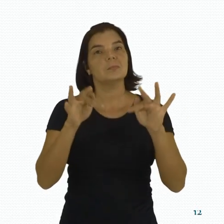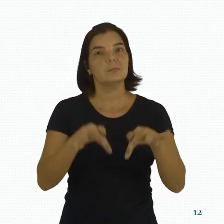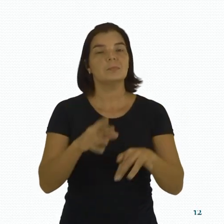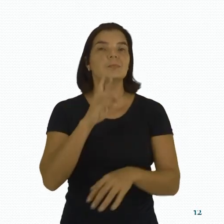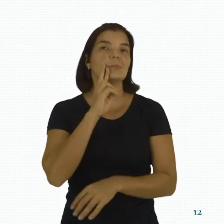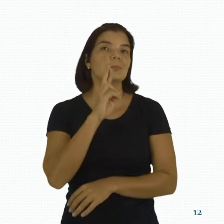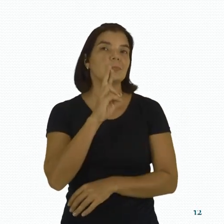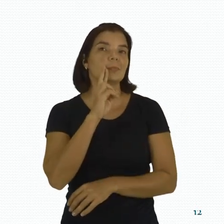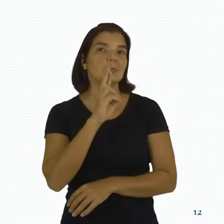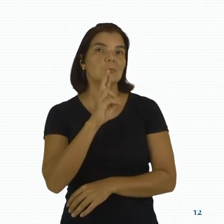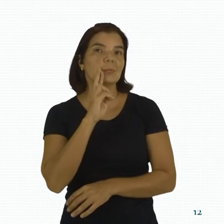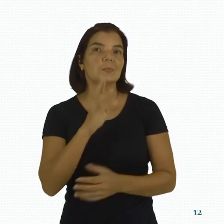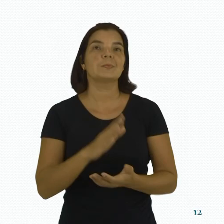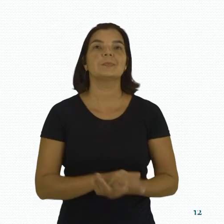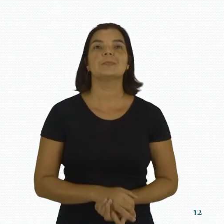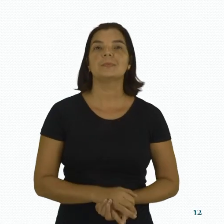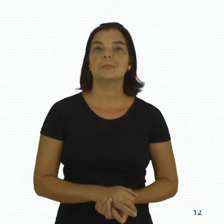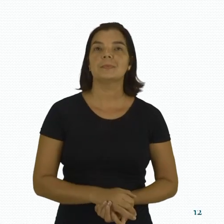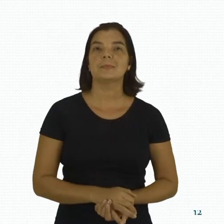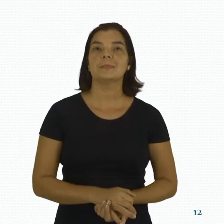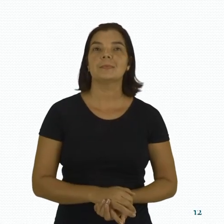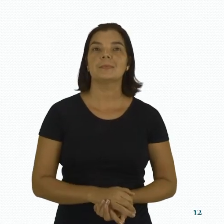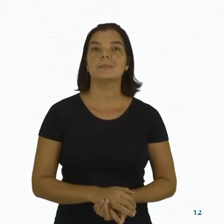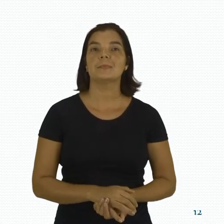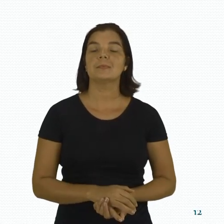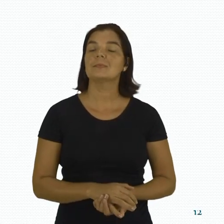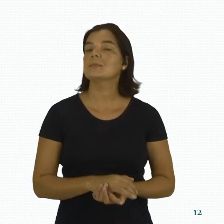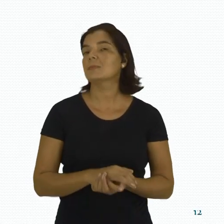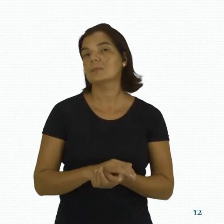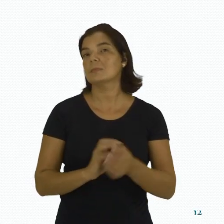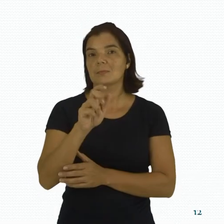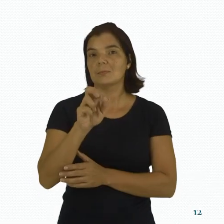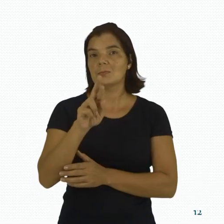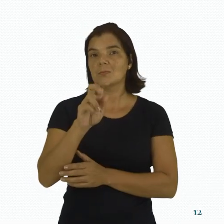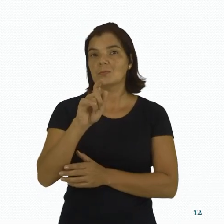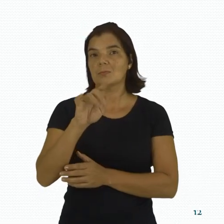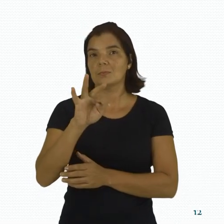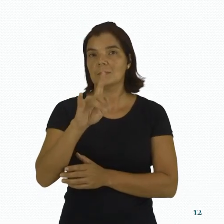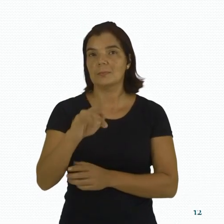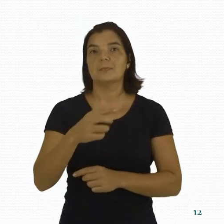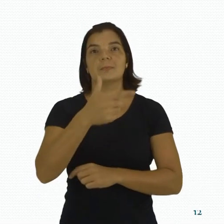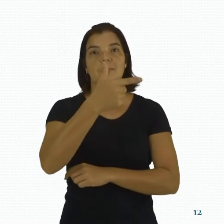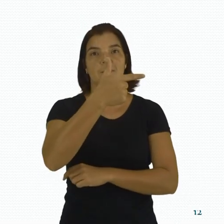finalizar, né, a nossa fração geratriz seria